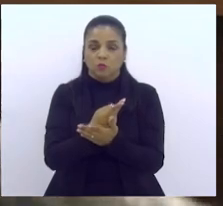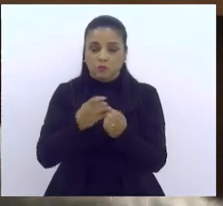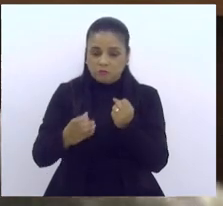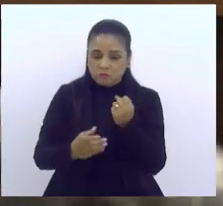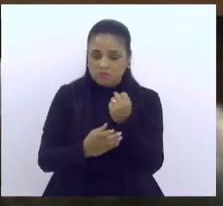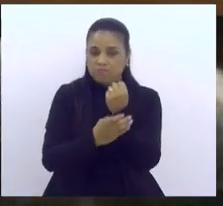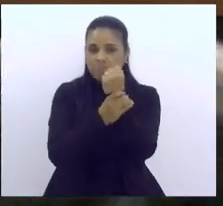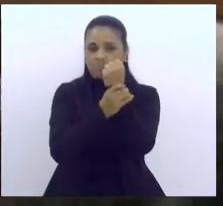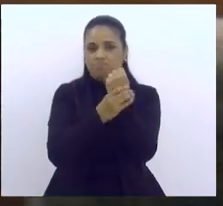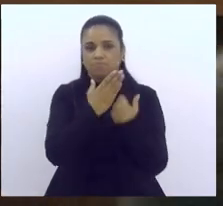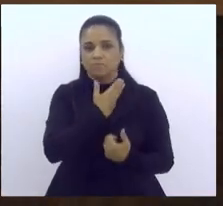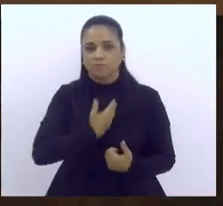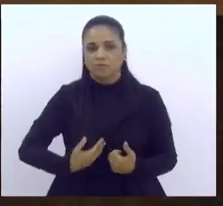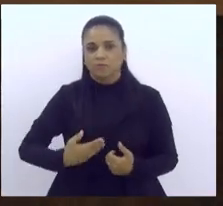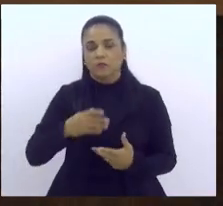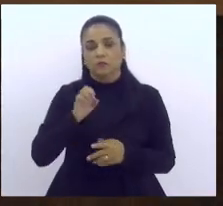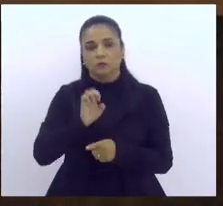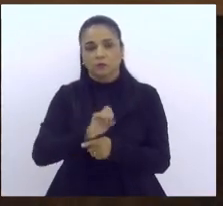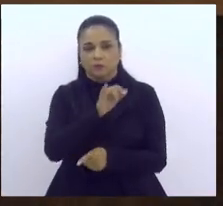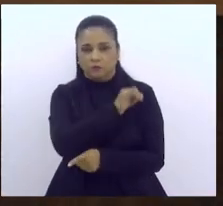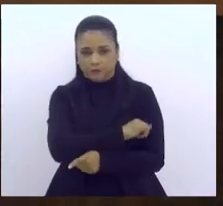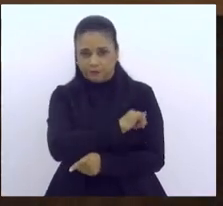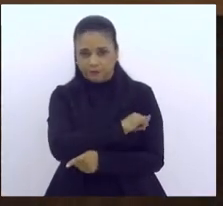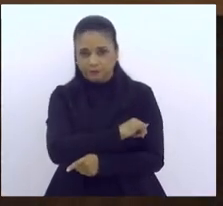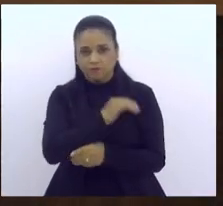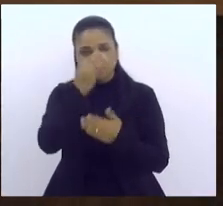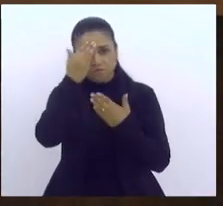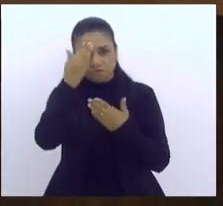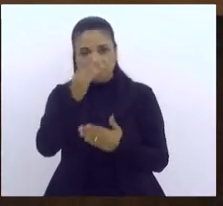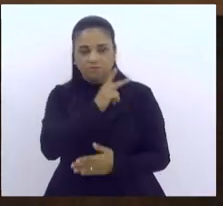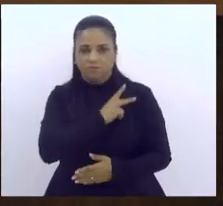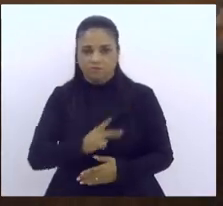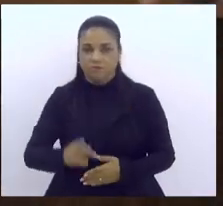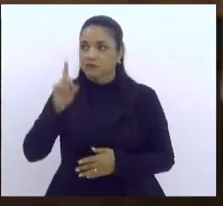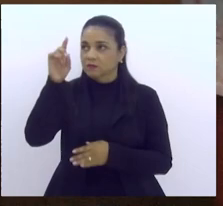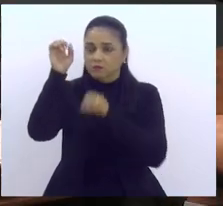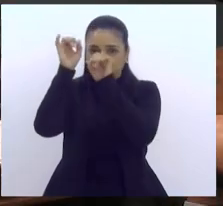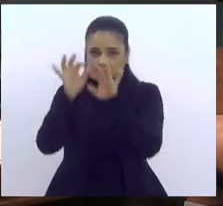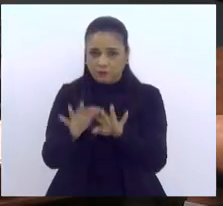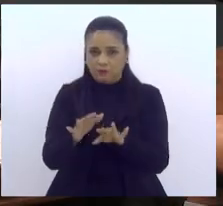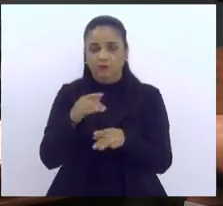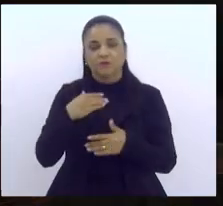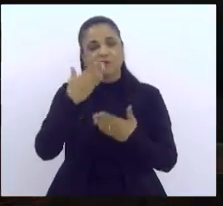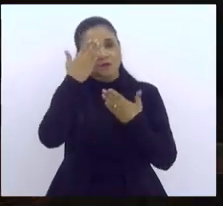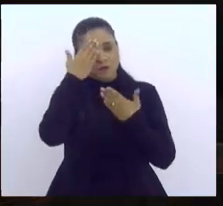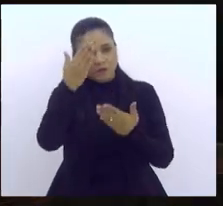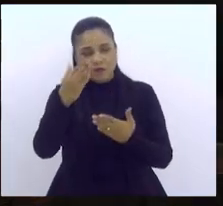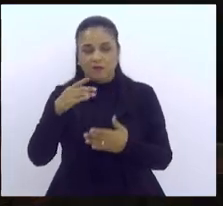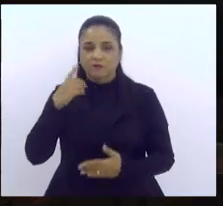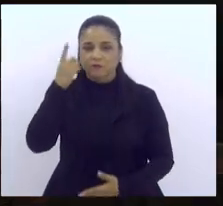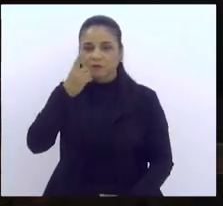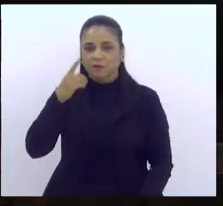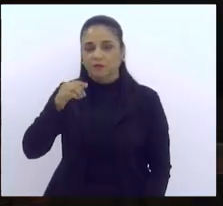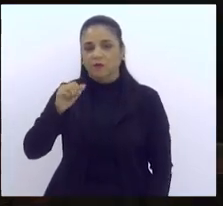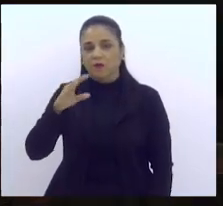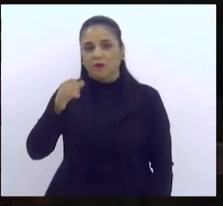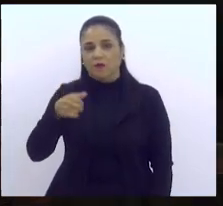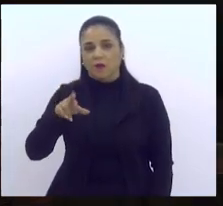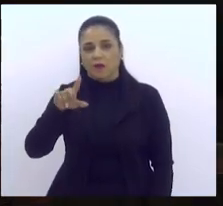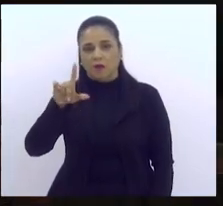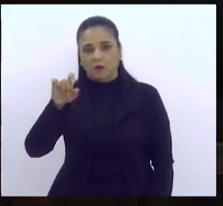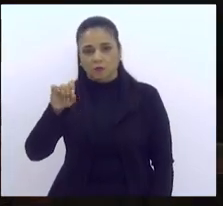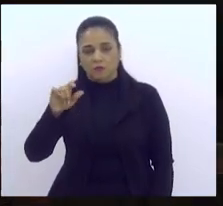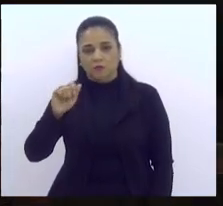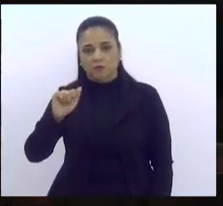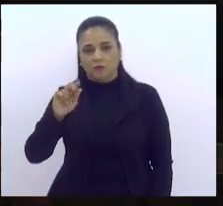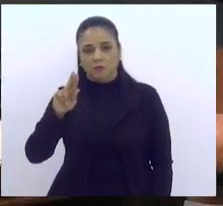segurança pública do estado do Rio de Janeiro. Obrigado, presidente. Deus abençoe. Muito obrigado, deputado Carlos Augusto. Deputada Lucinha,